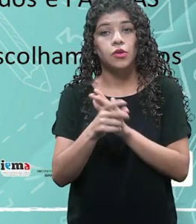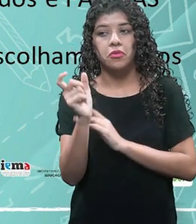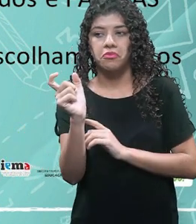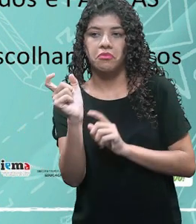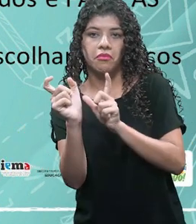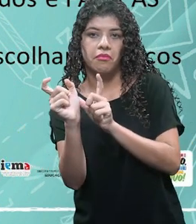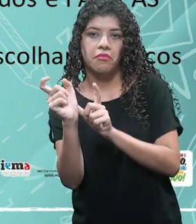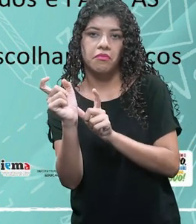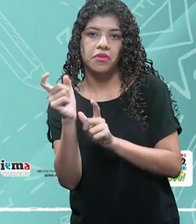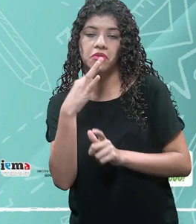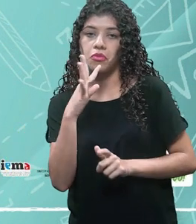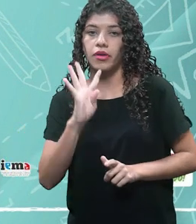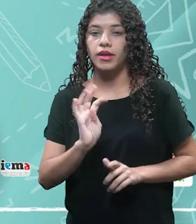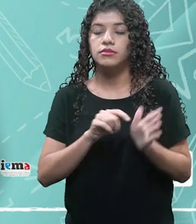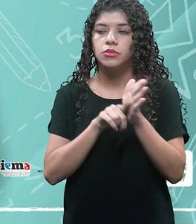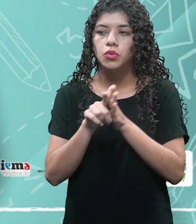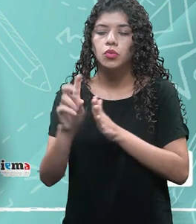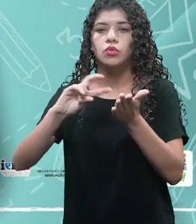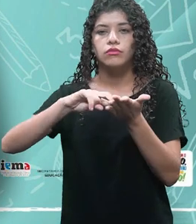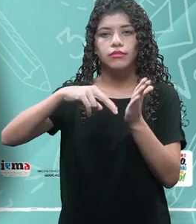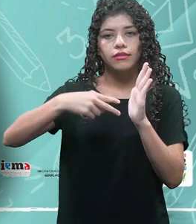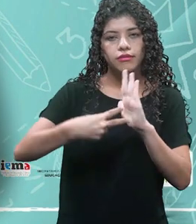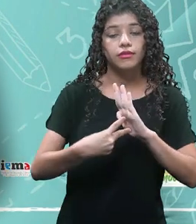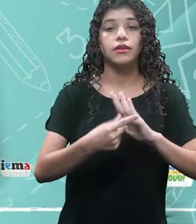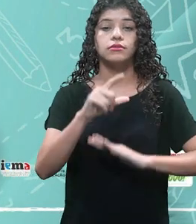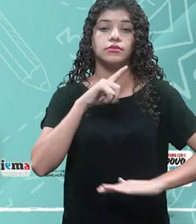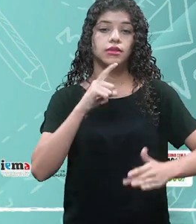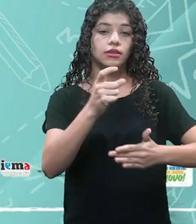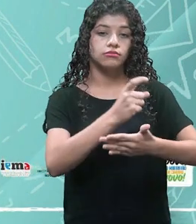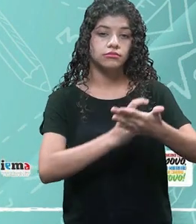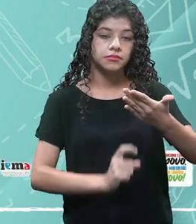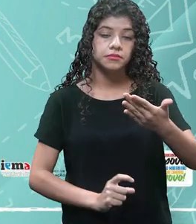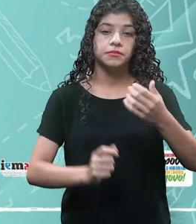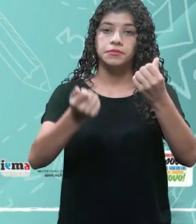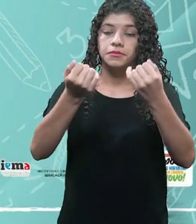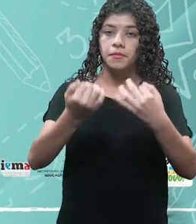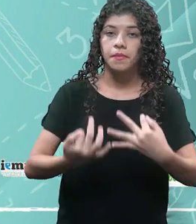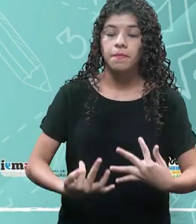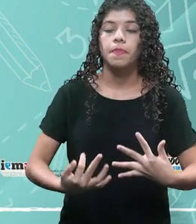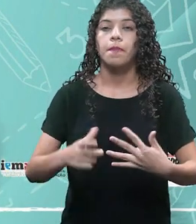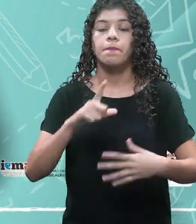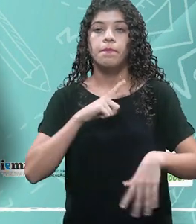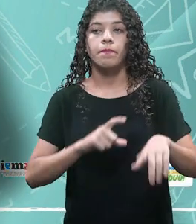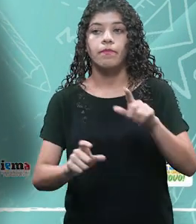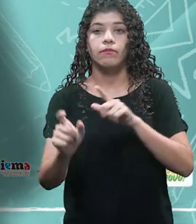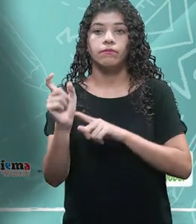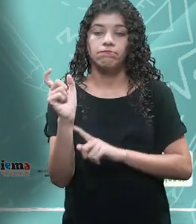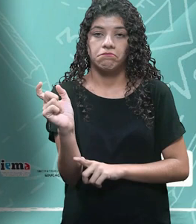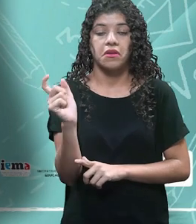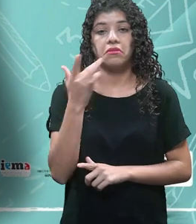palavras desconhecidas Às vezes a gente pega um um texo que é um que fala por exemplo esse da migração